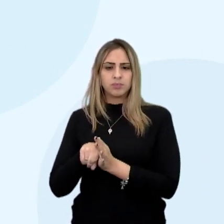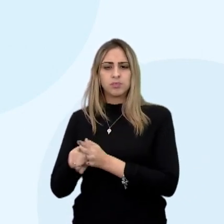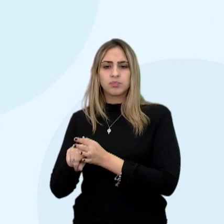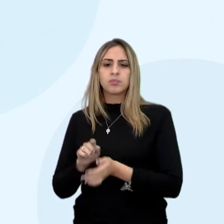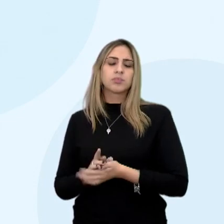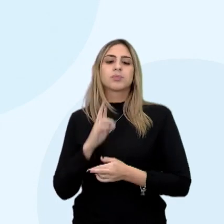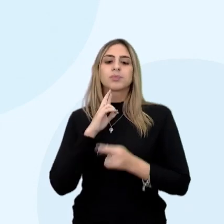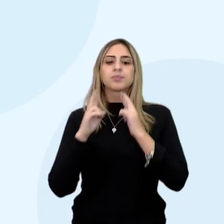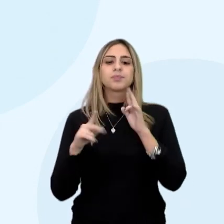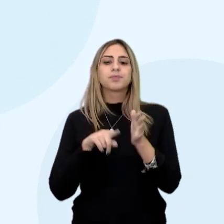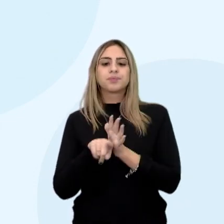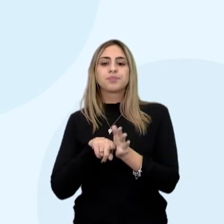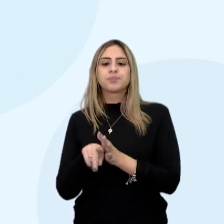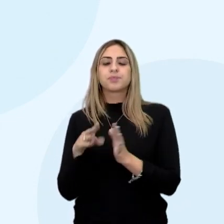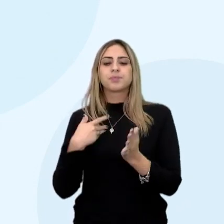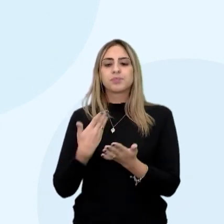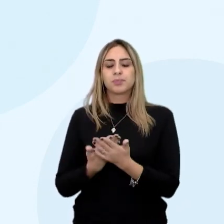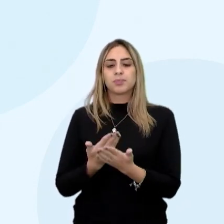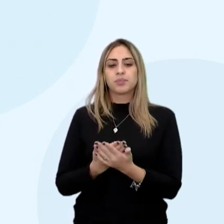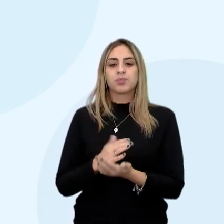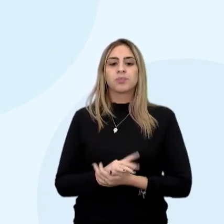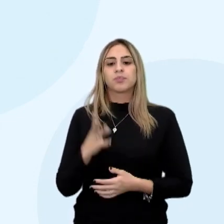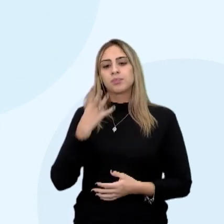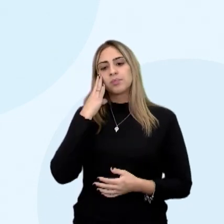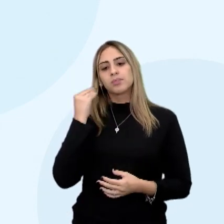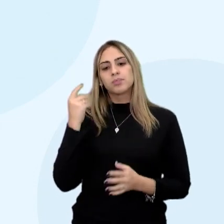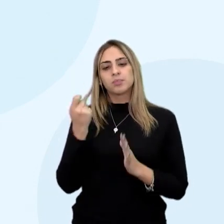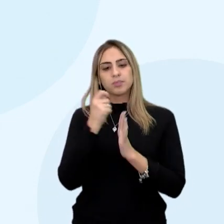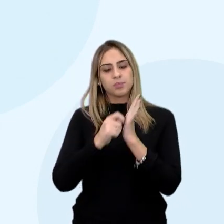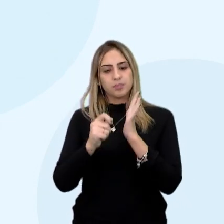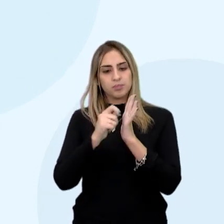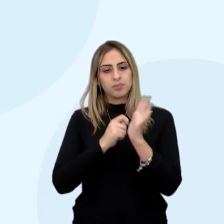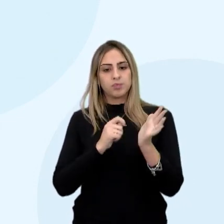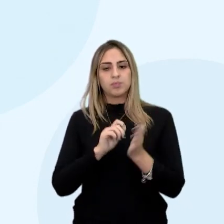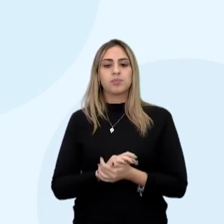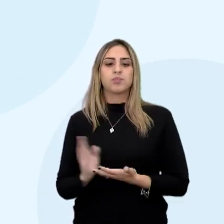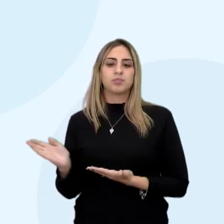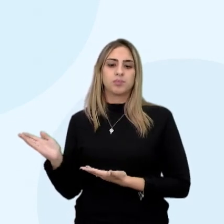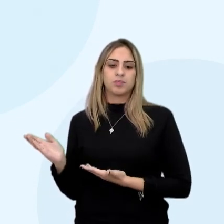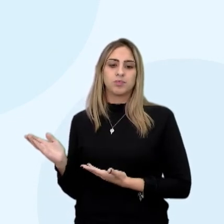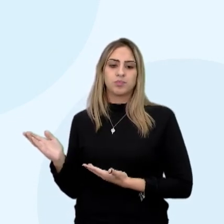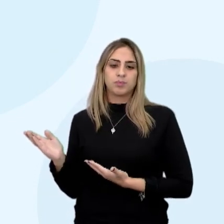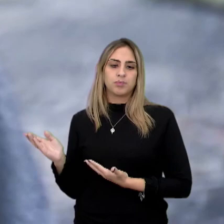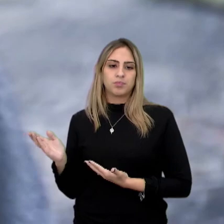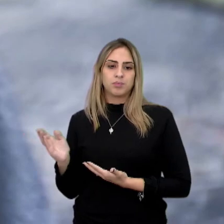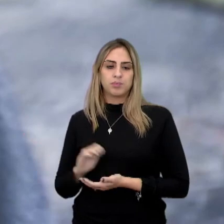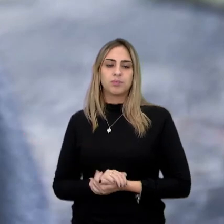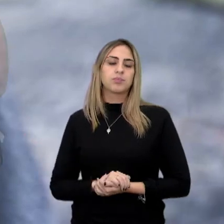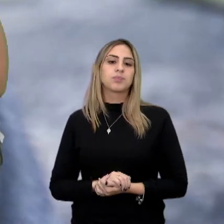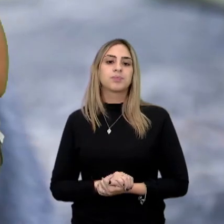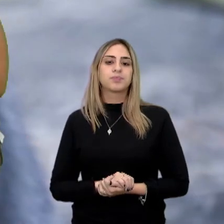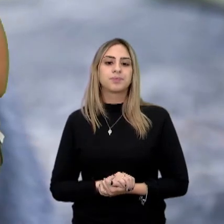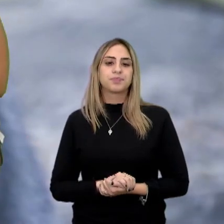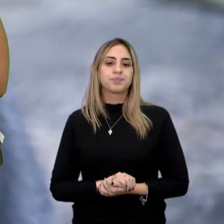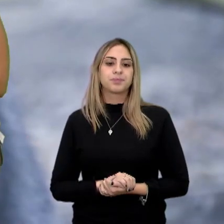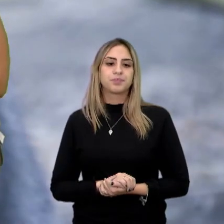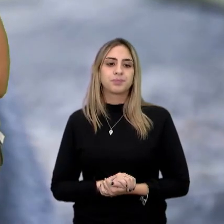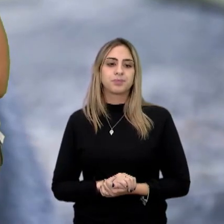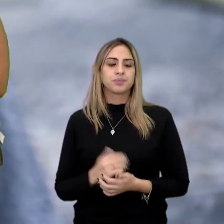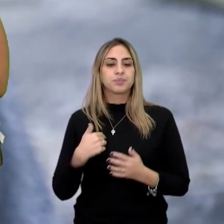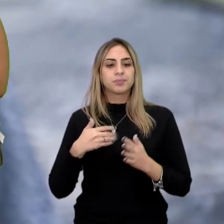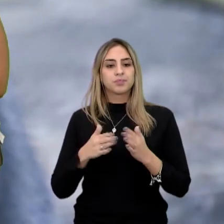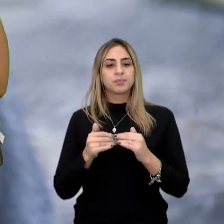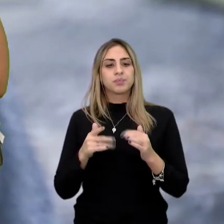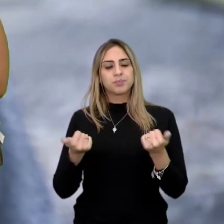e responder as perguntas norteadoras da aula. Não esqueçam de marcar o PRO aí para eu receber o feedback de vocês, tá certo? Também peço para